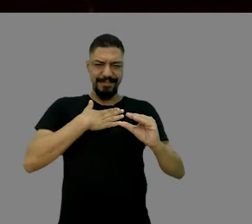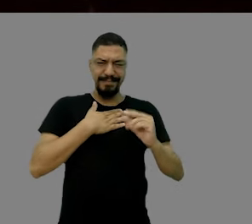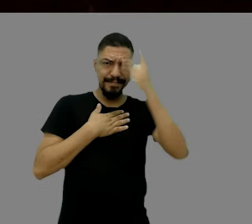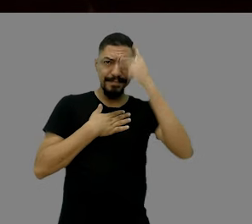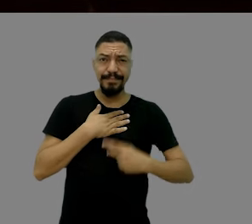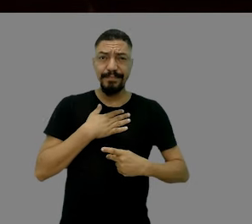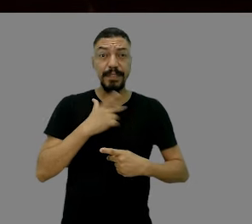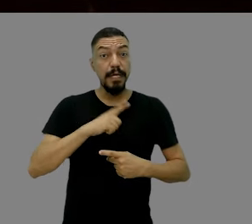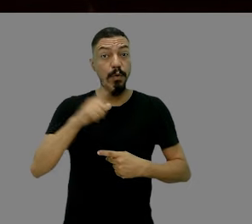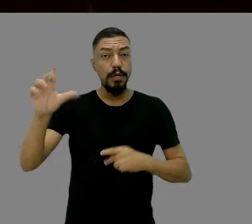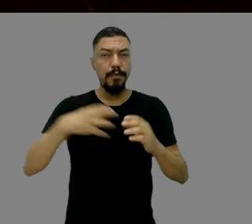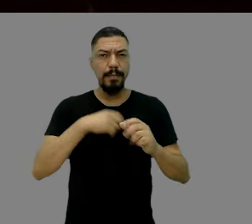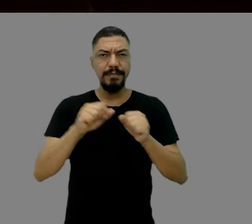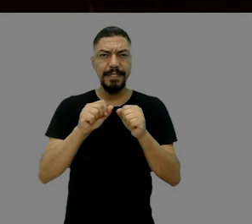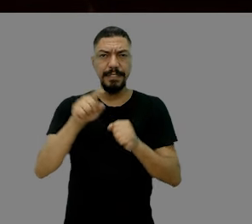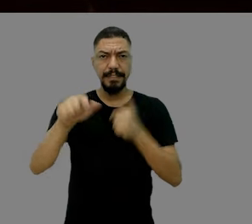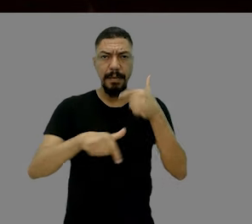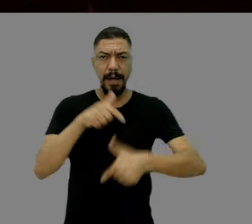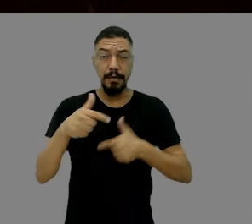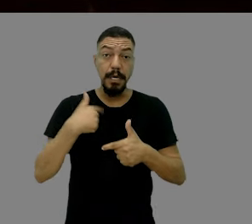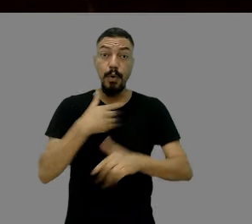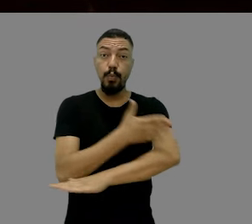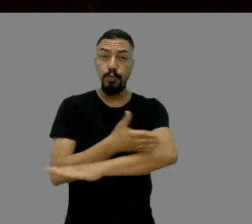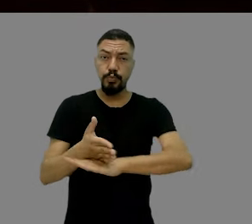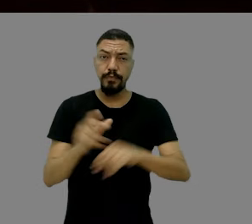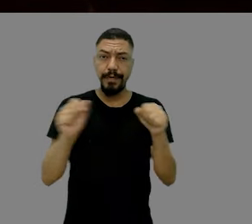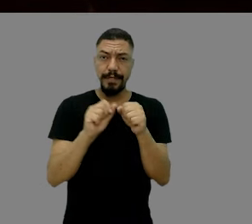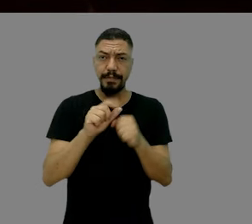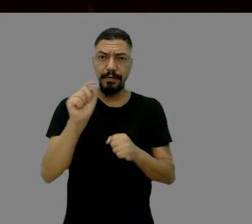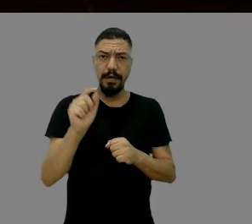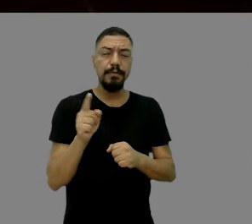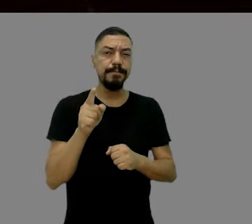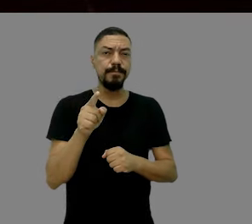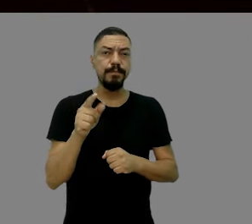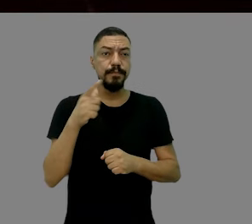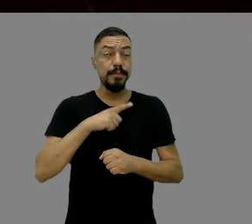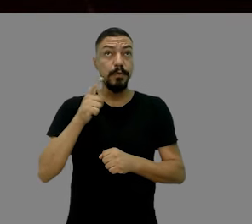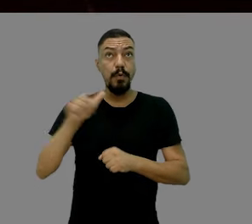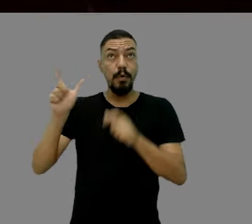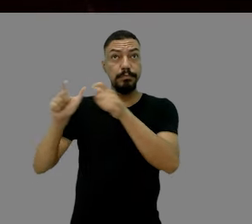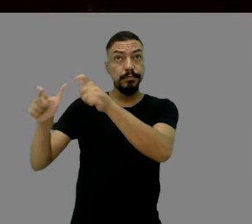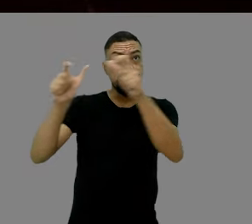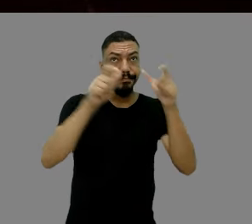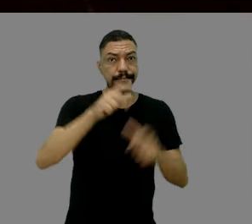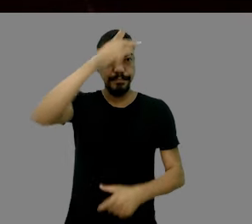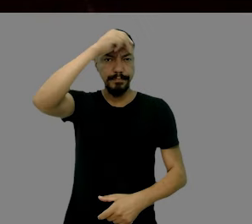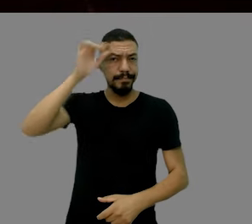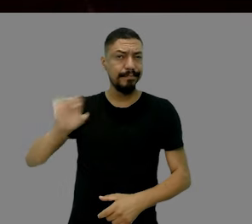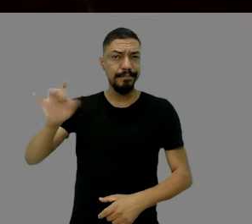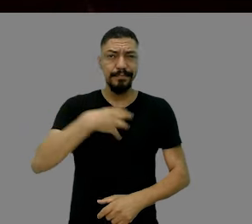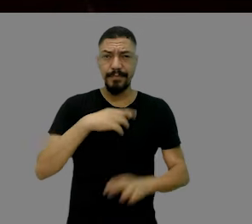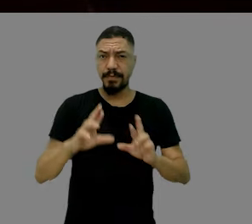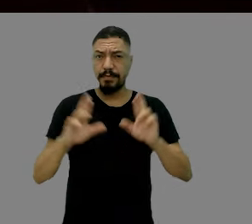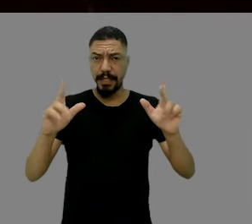isso. Essa é a que eu faço, mas se você for em outros grupos, existem outras formas de fazer isso também. Mas